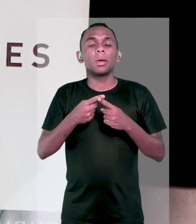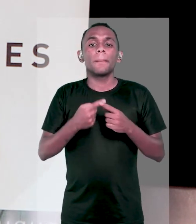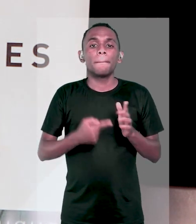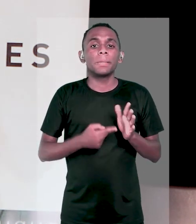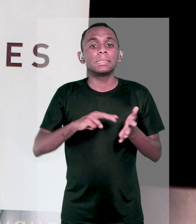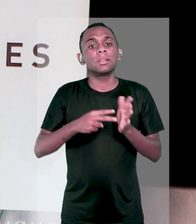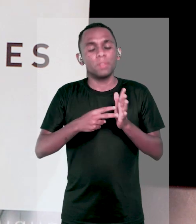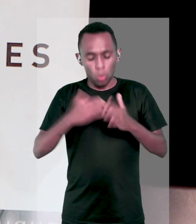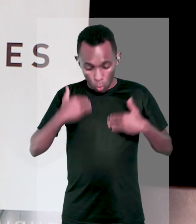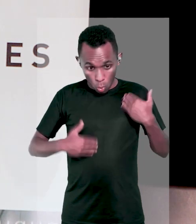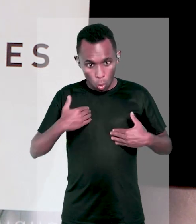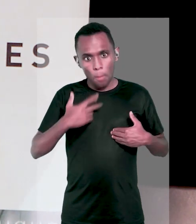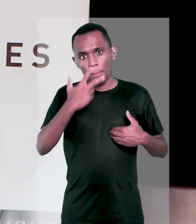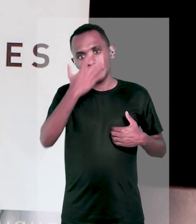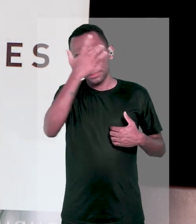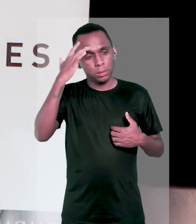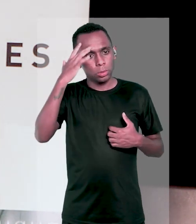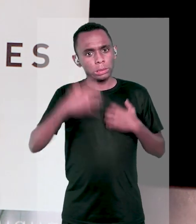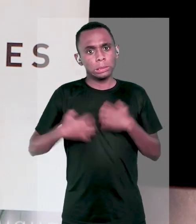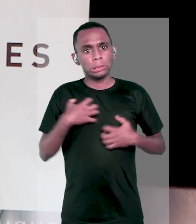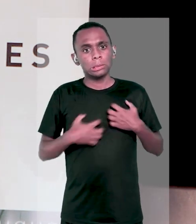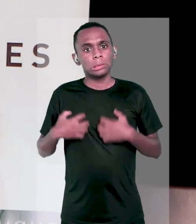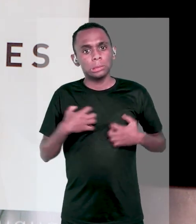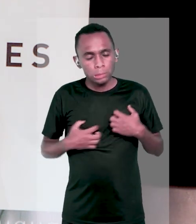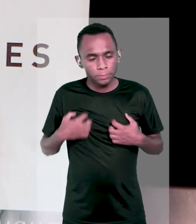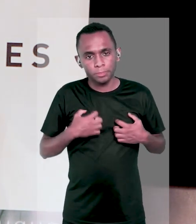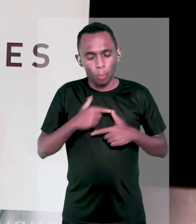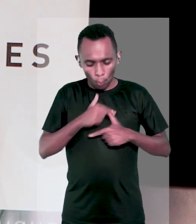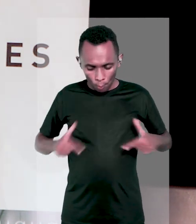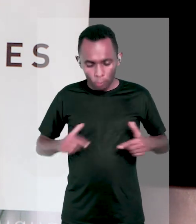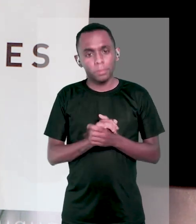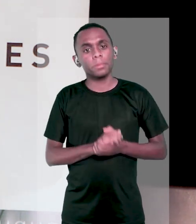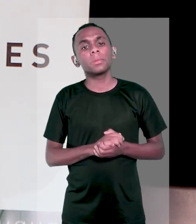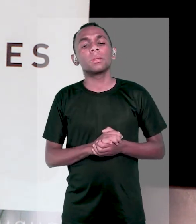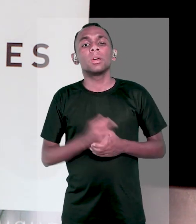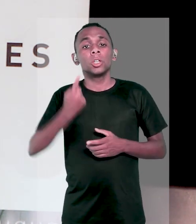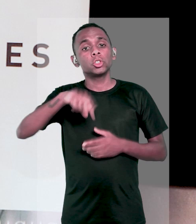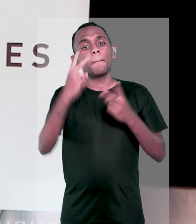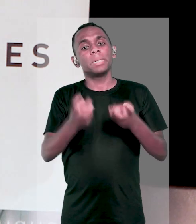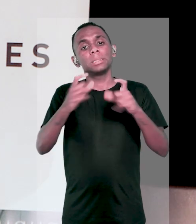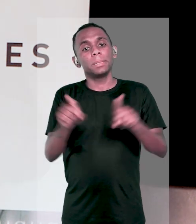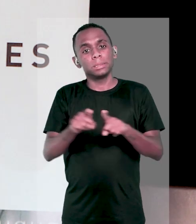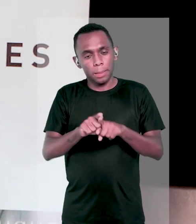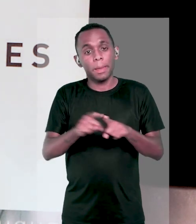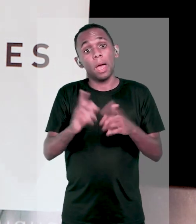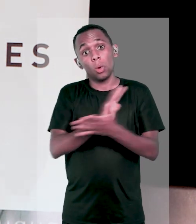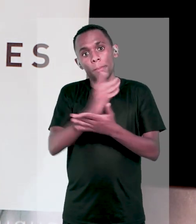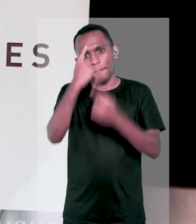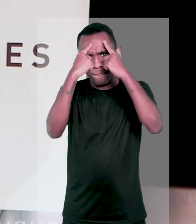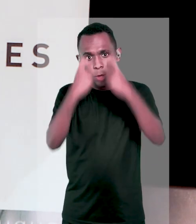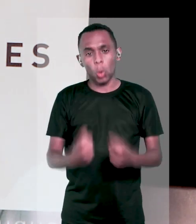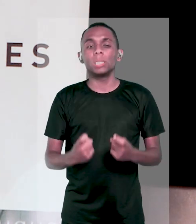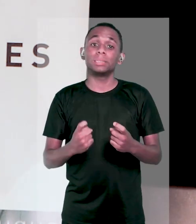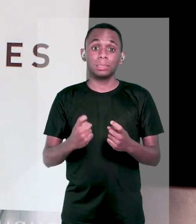de todos os hipócritas mais profundamente fingidos e moralistas que